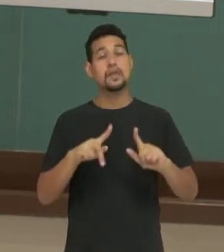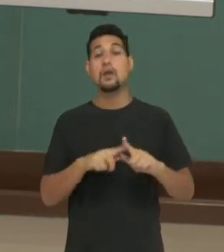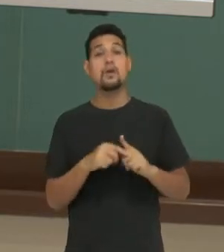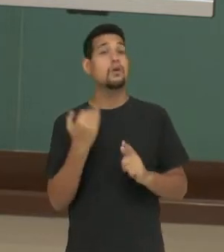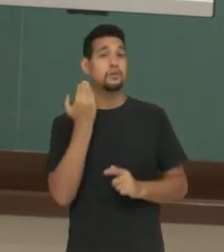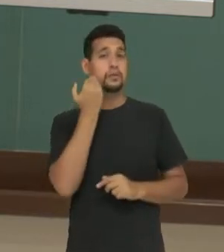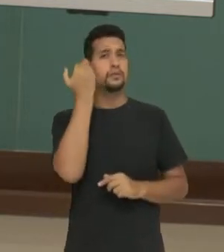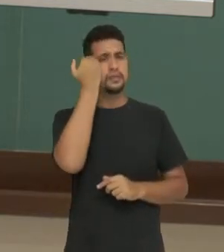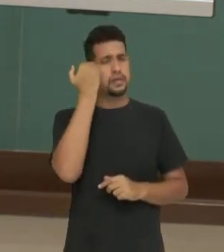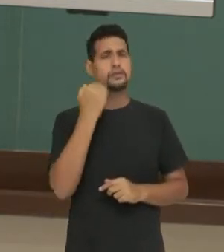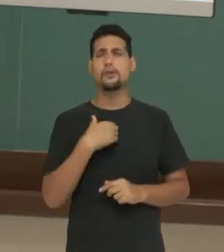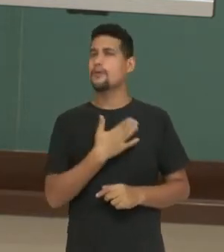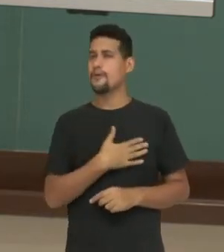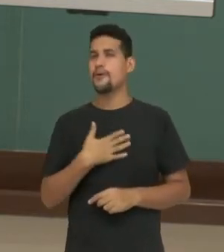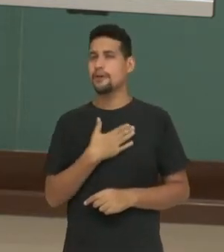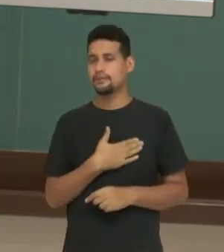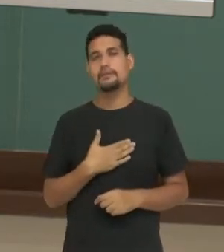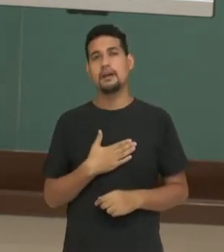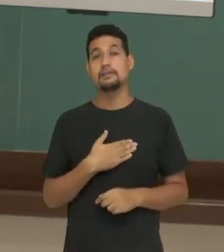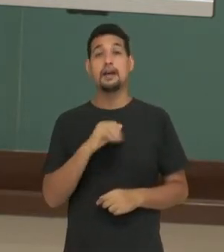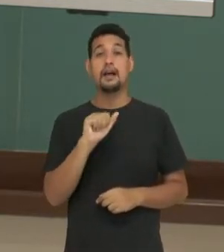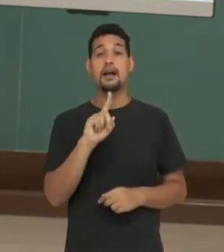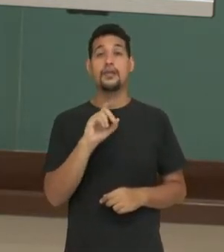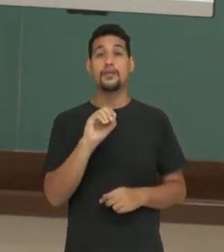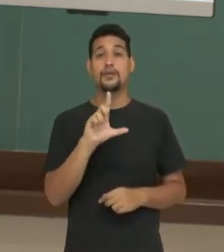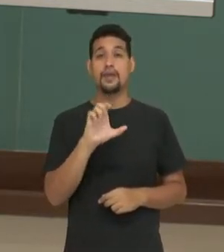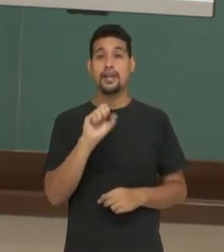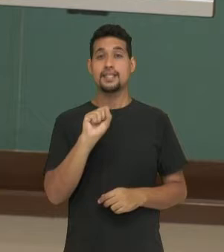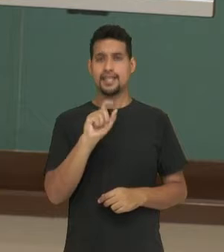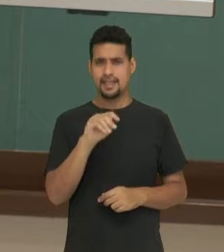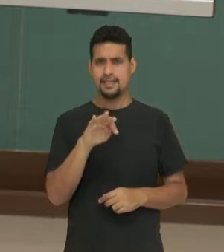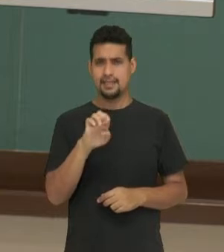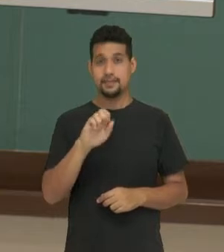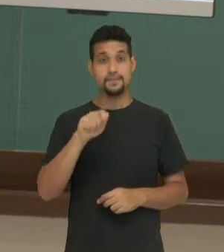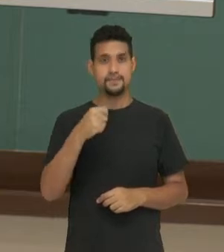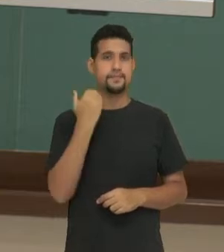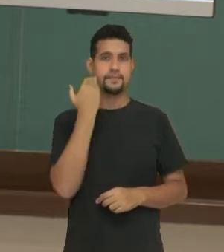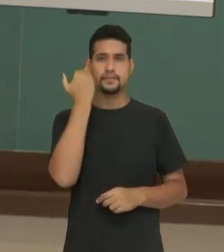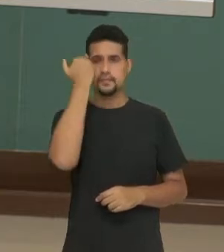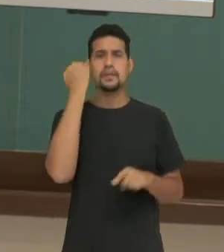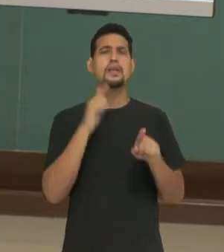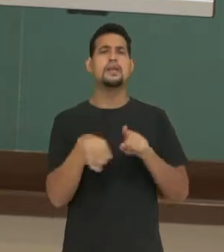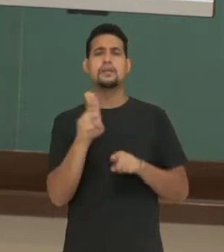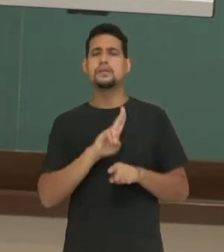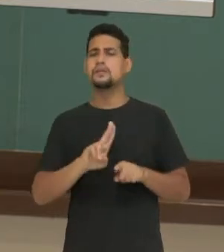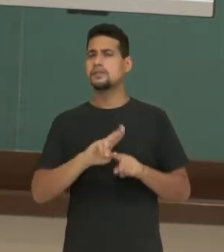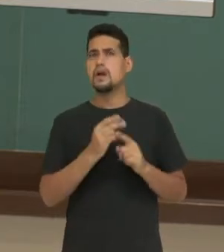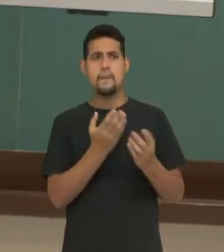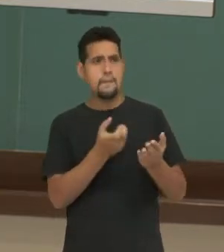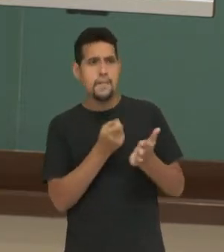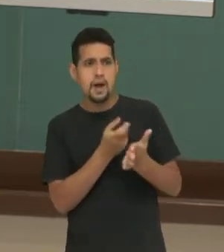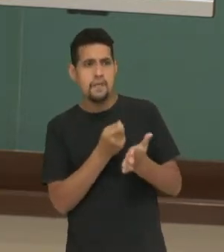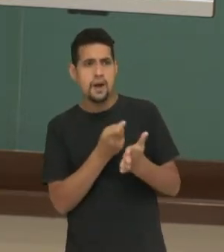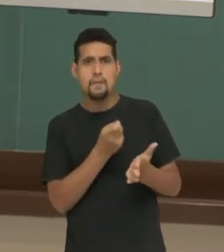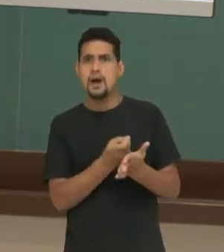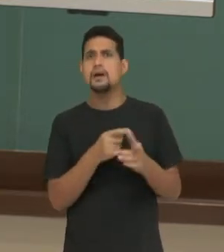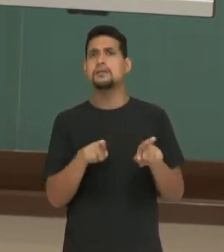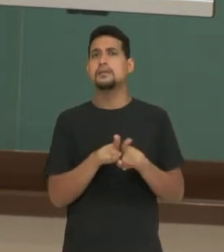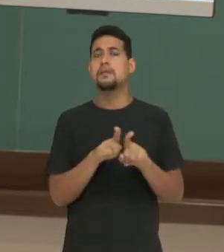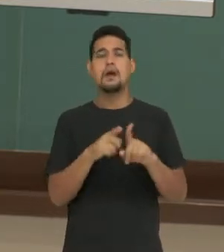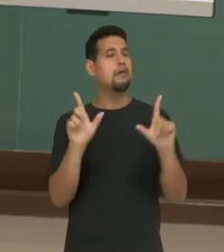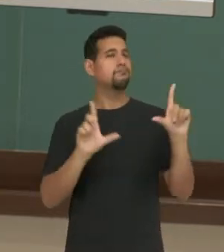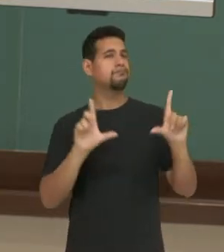têm aí, né, esse viés, essa dimensão de serem consumidores facilmente persuadidos pela